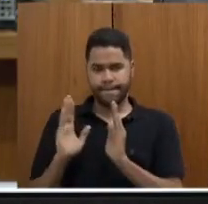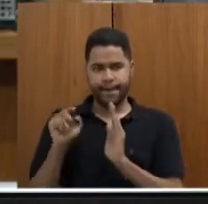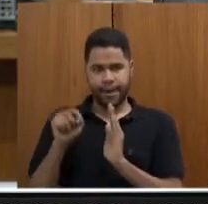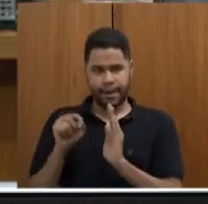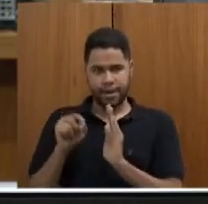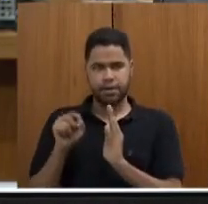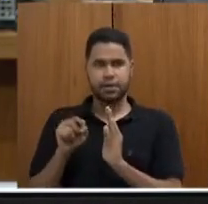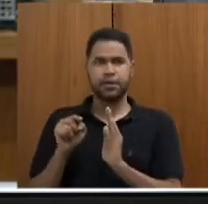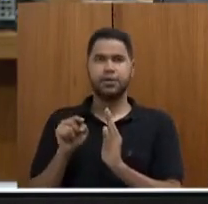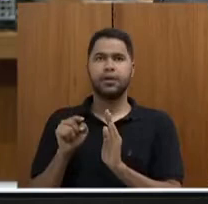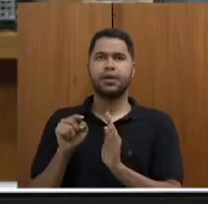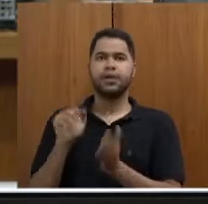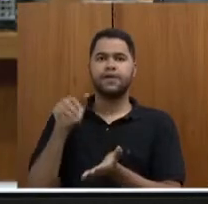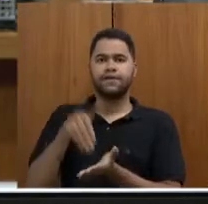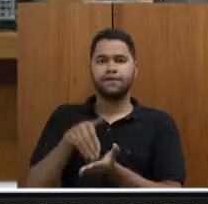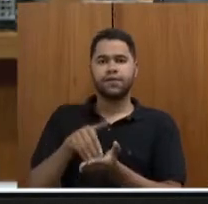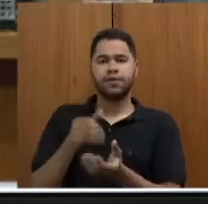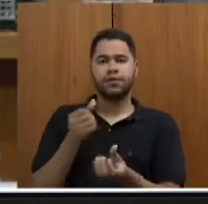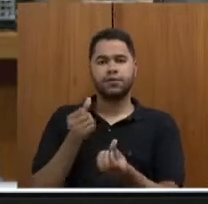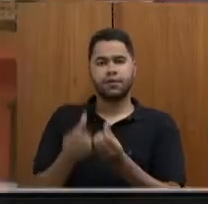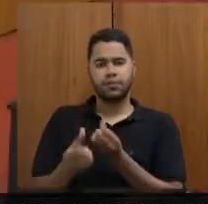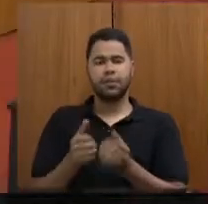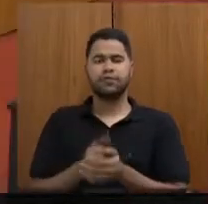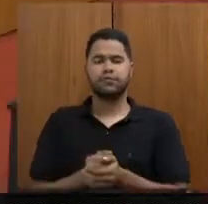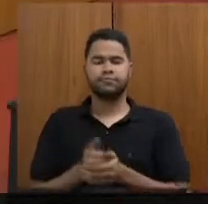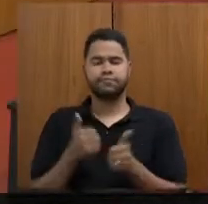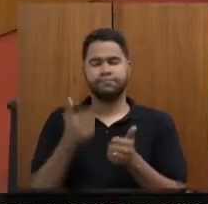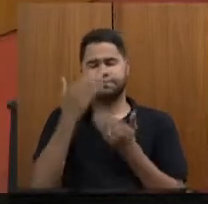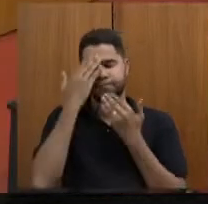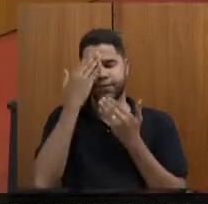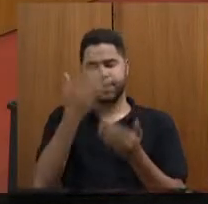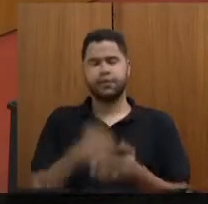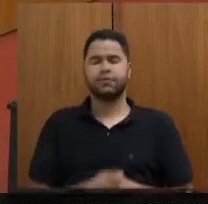ainda nesse final desse mês. Muito obrigado. Obrigada, deputado Roberto